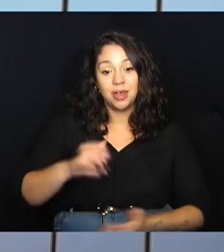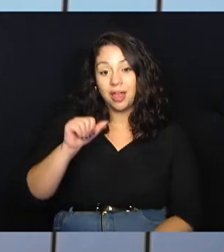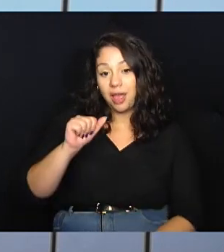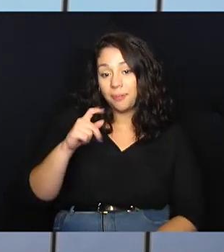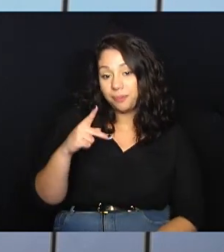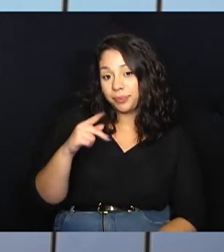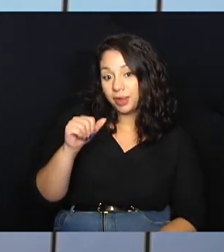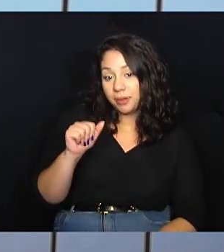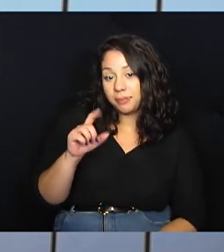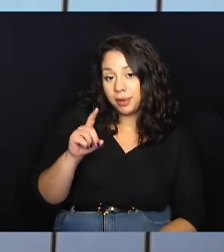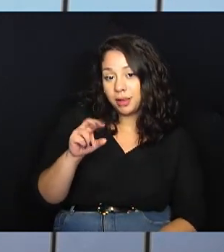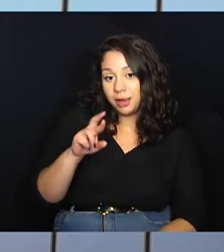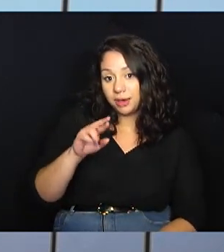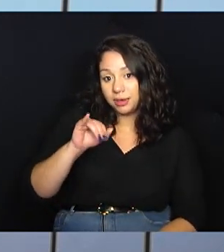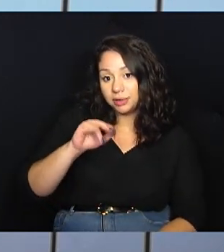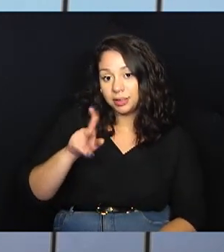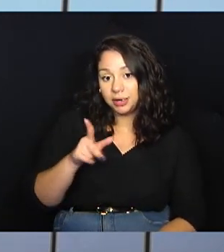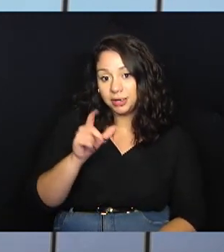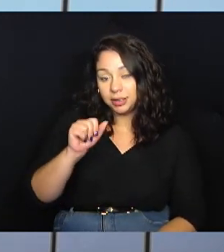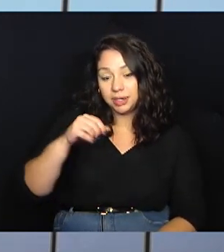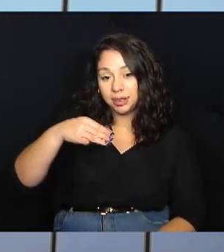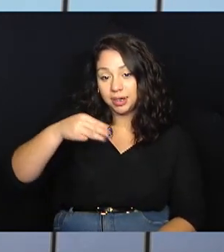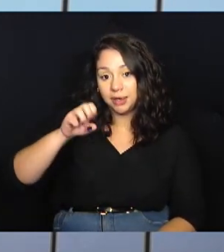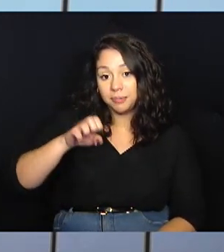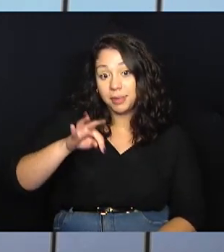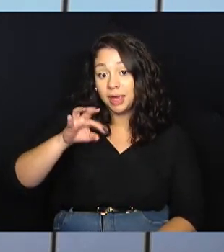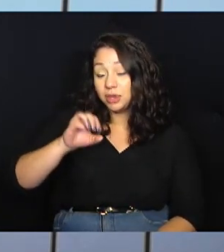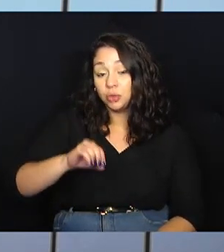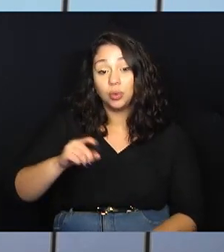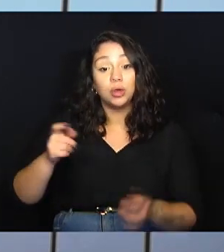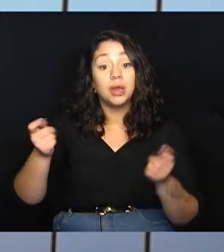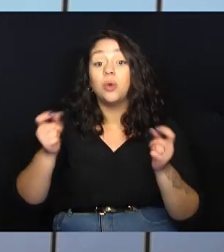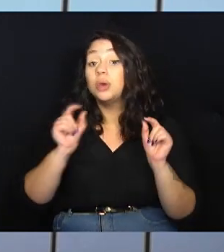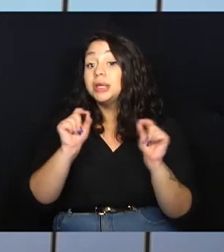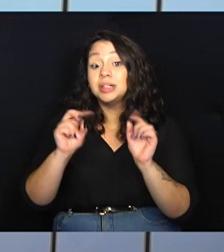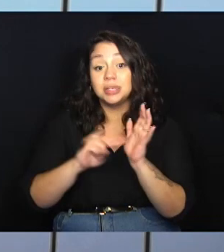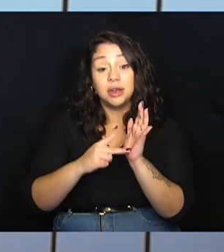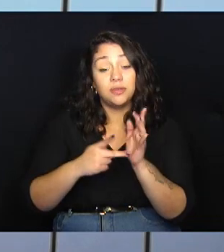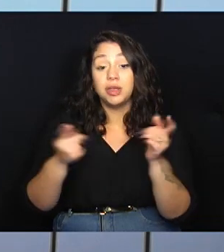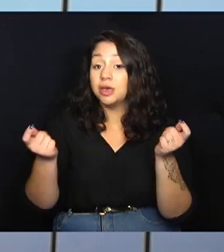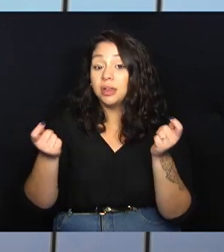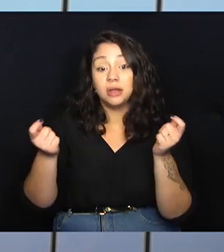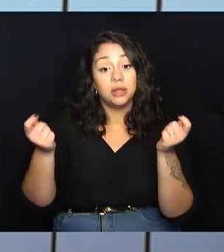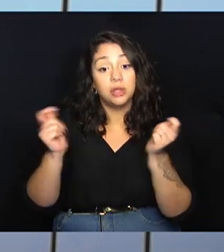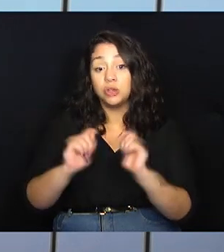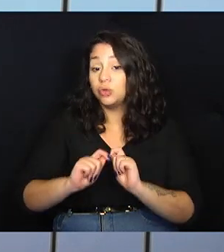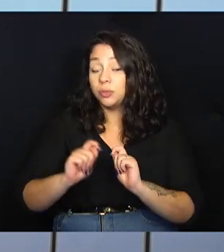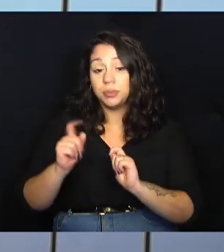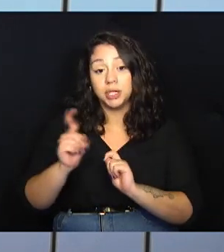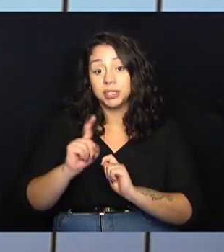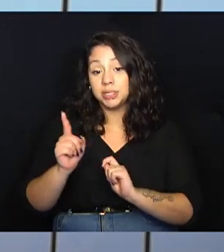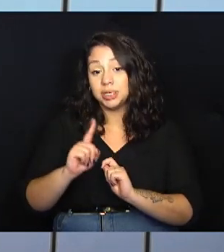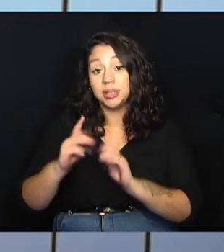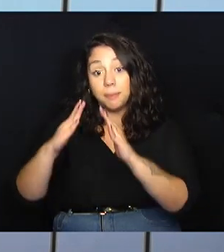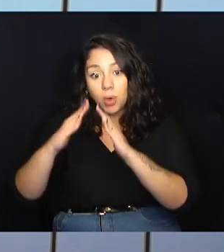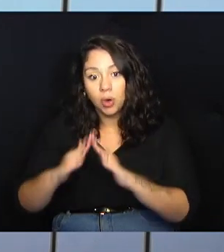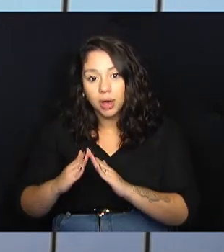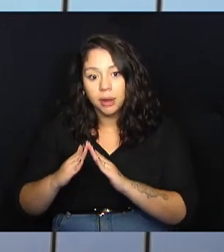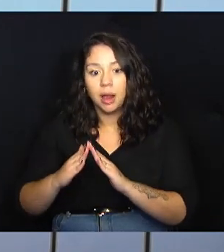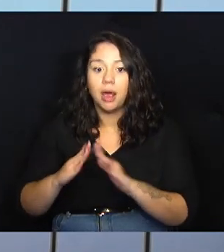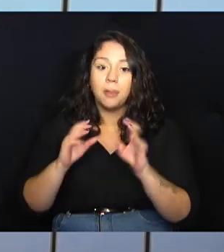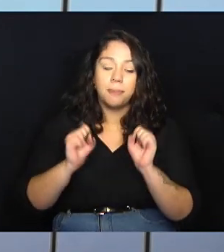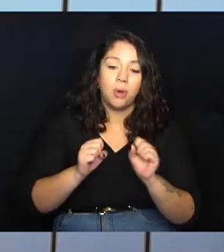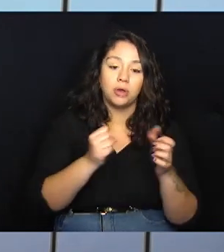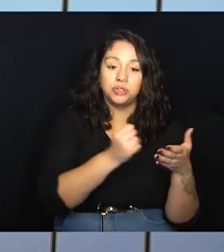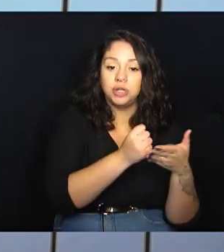precisa morar com a família, mas a família se coloca à disposição para visitar, levar para passar o fim de semana, férias